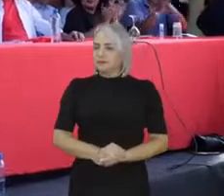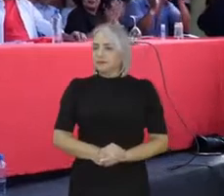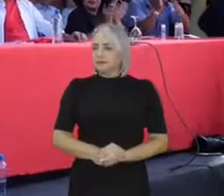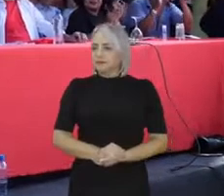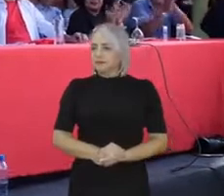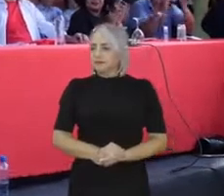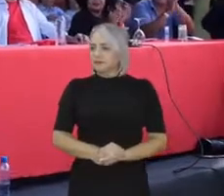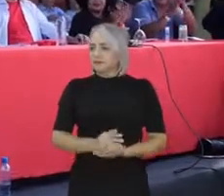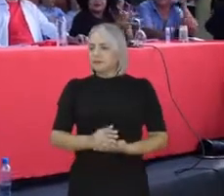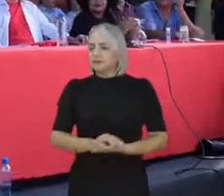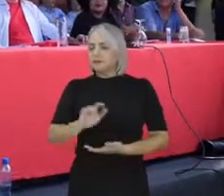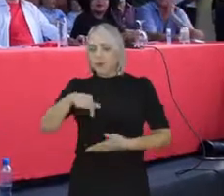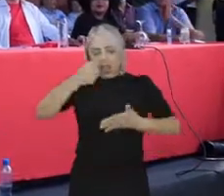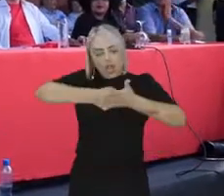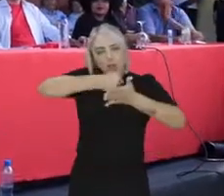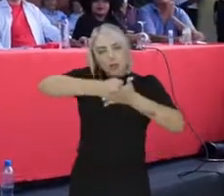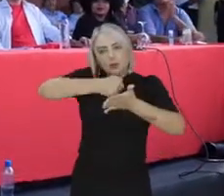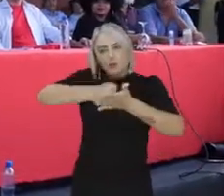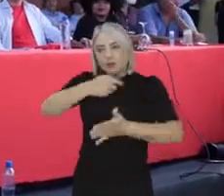Essa luta, presidente,